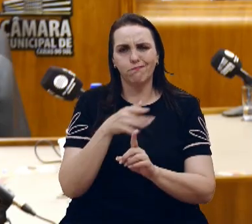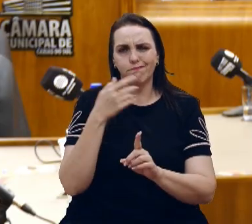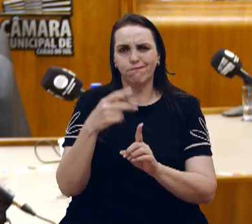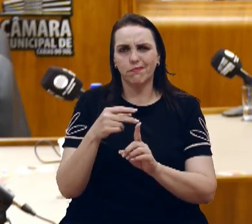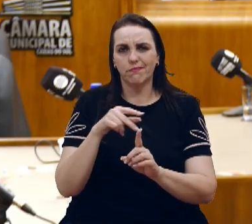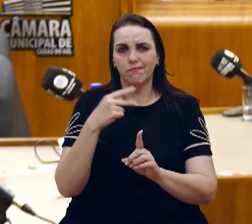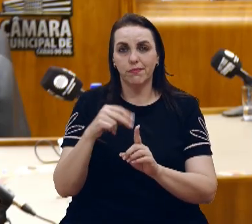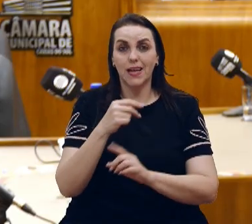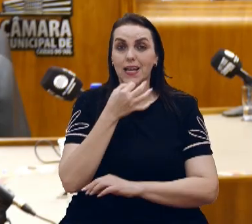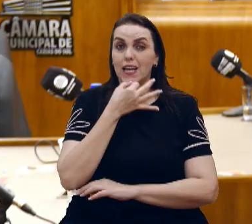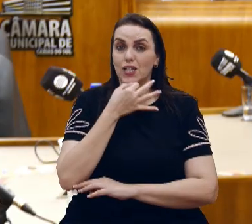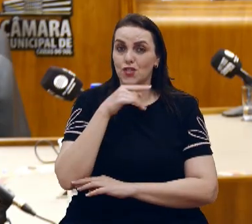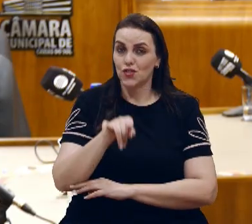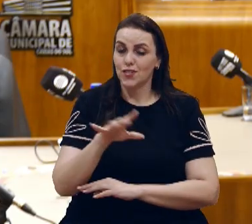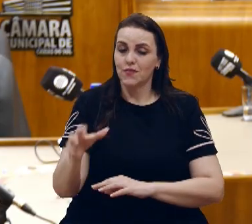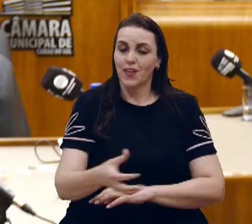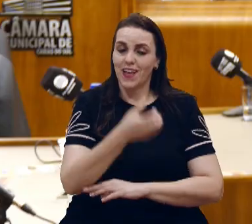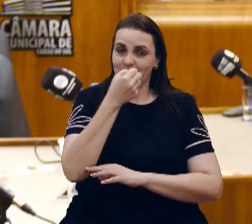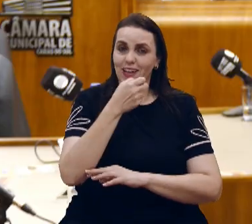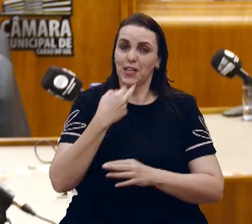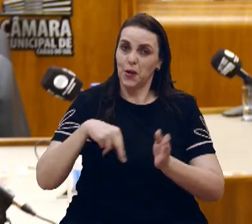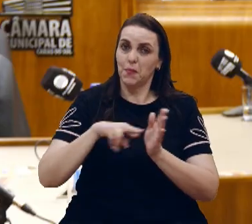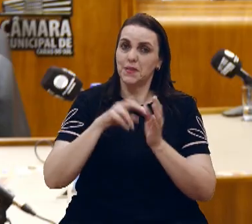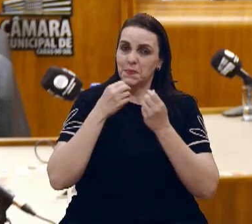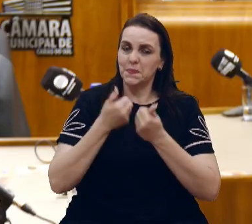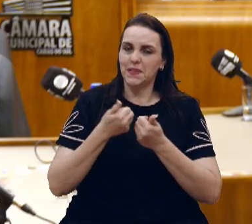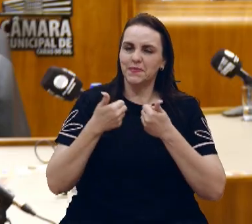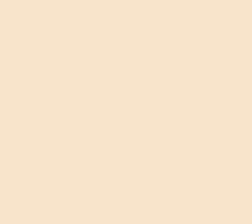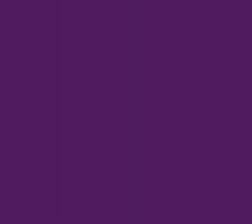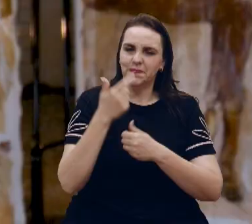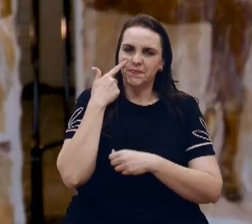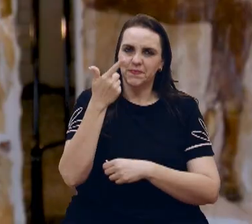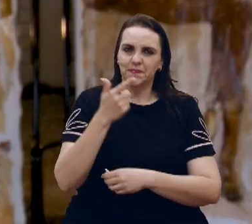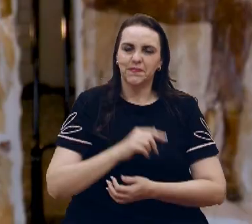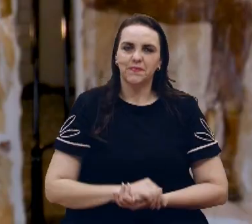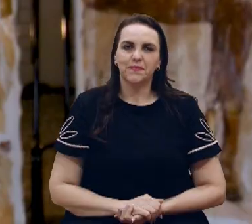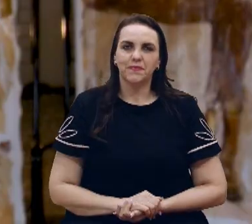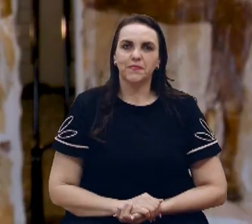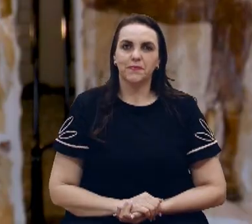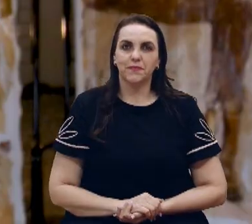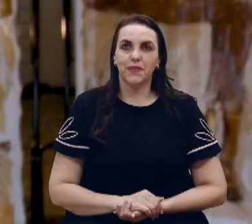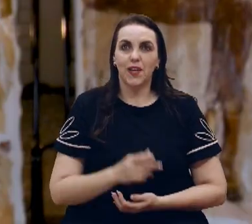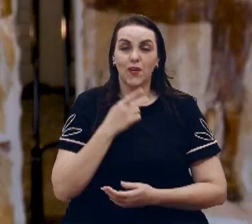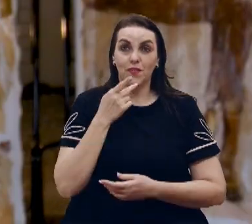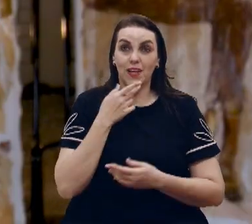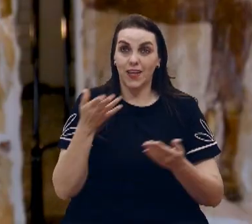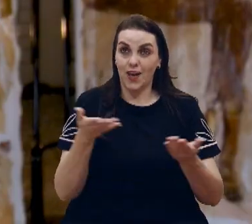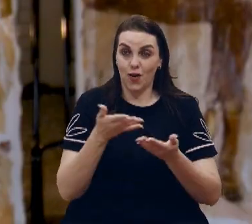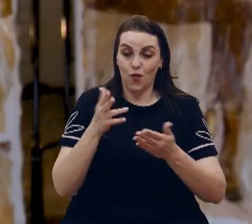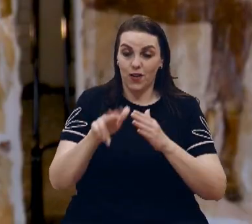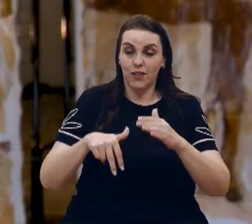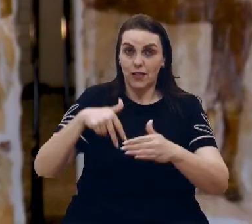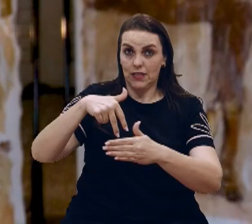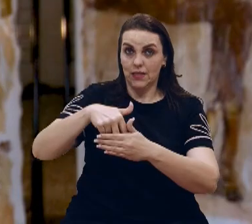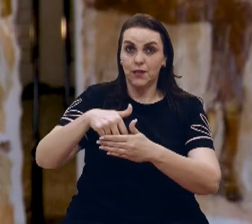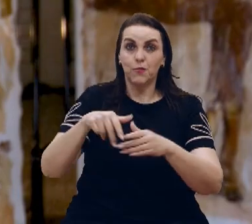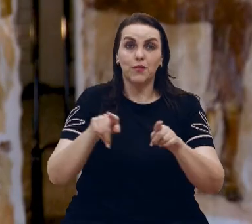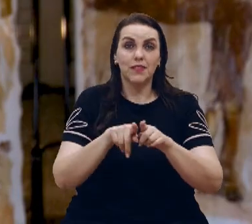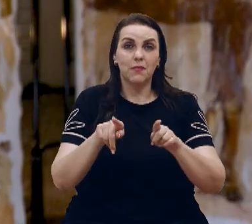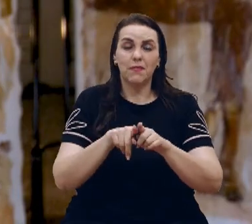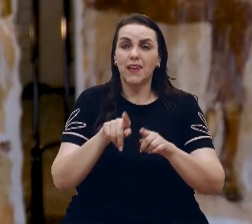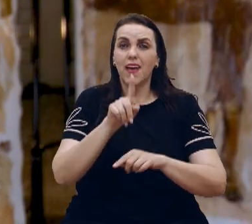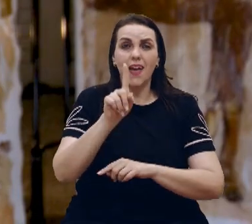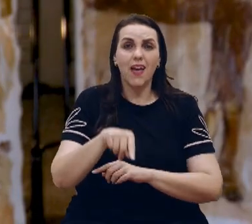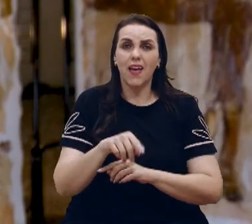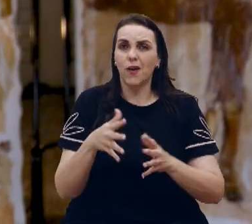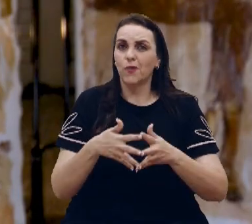foi resgatado, se recupera bem. Vamos acompanhar a vereadora. Eu falava agora na tribuna, inclusive, que é muito complicado